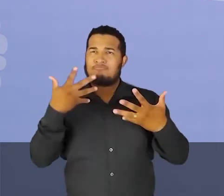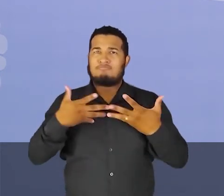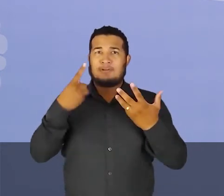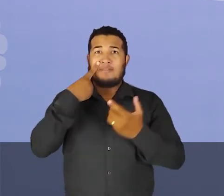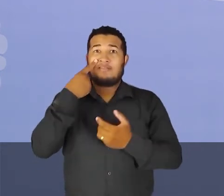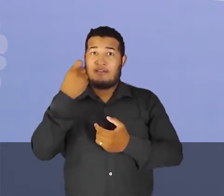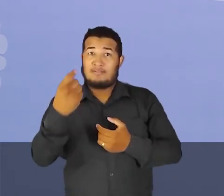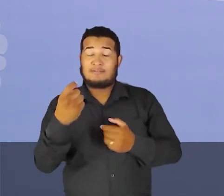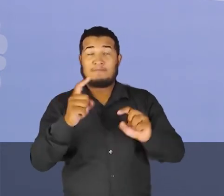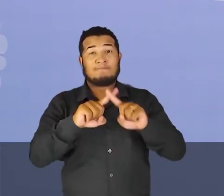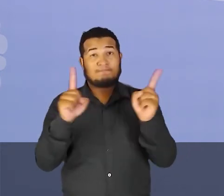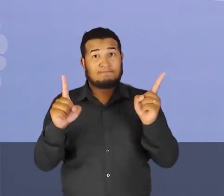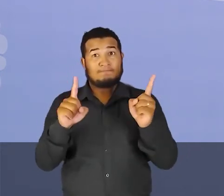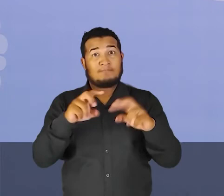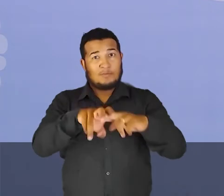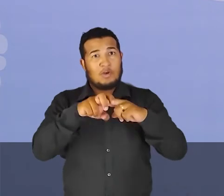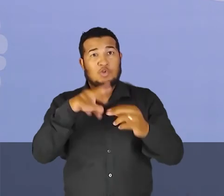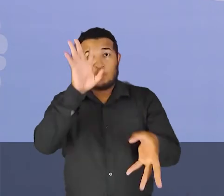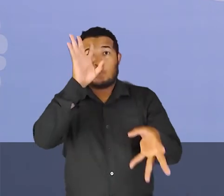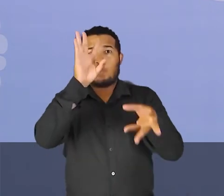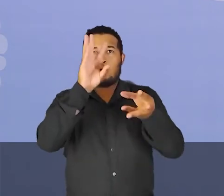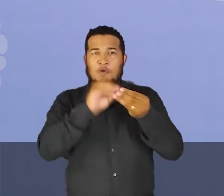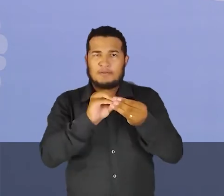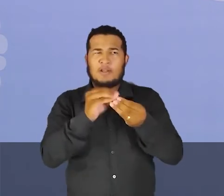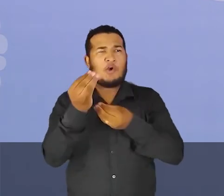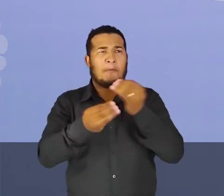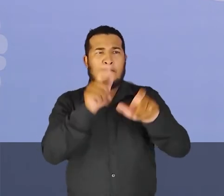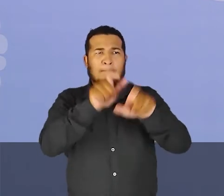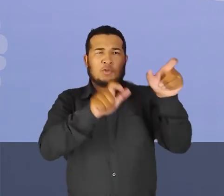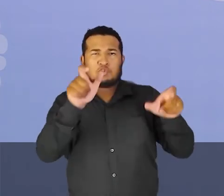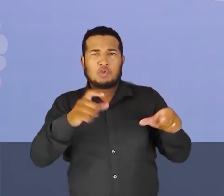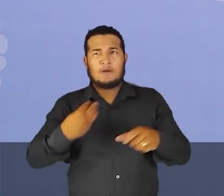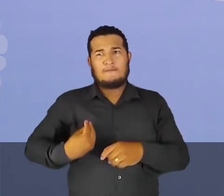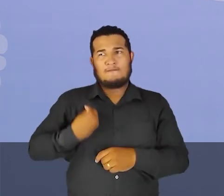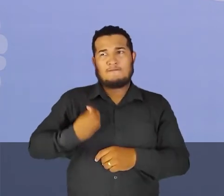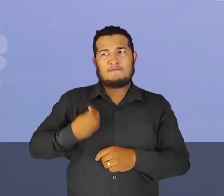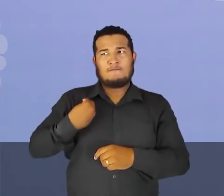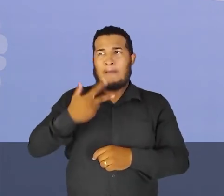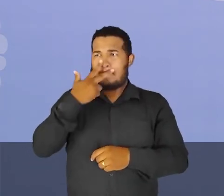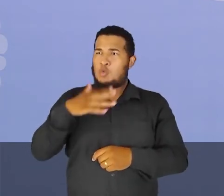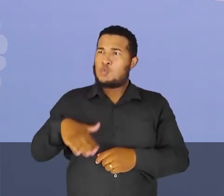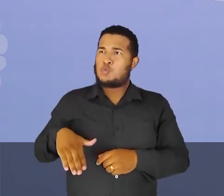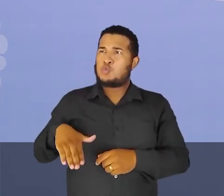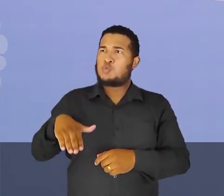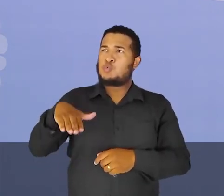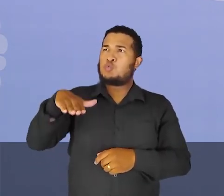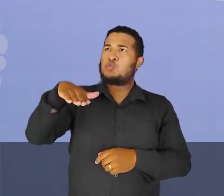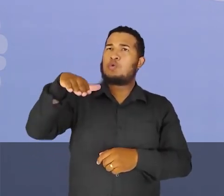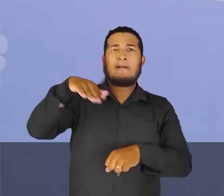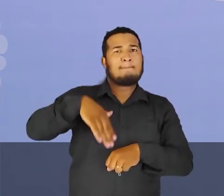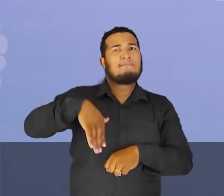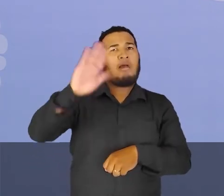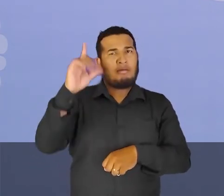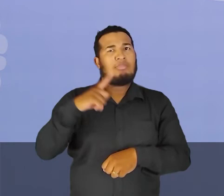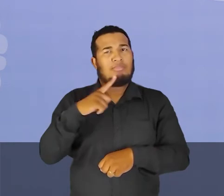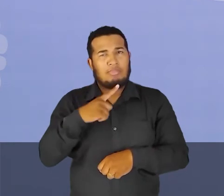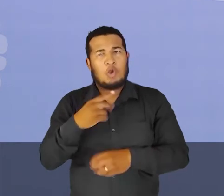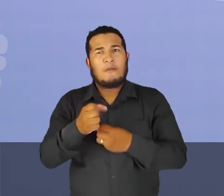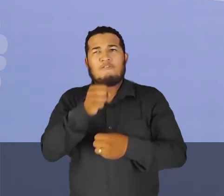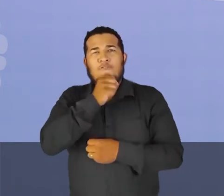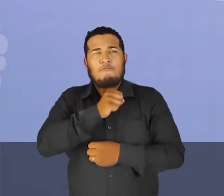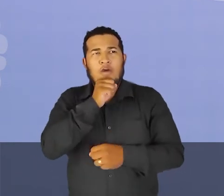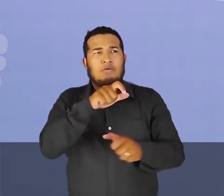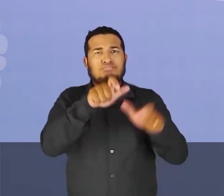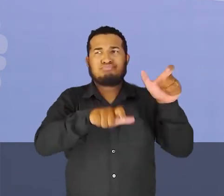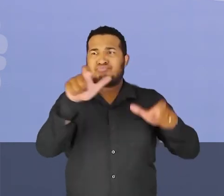tom bastante interessante, mas é justamente compreender como que as pessoas estão vivendo mais, né, como que há esse processo